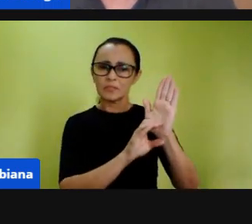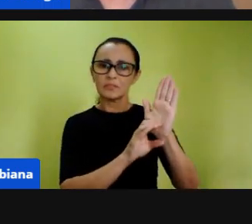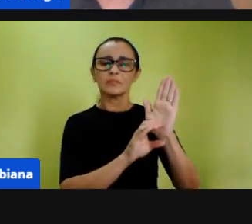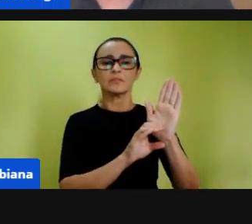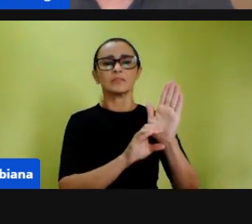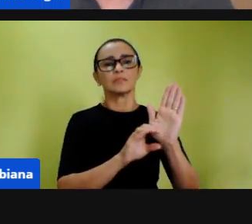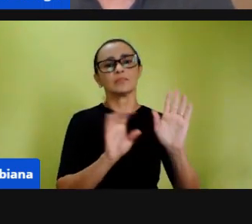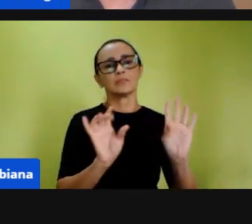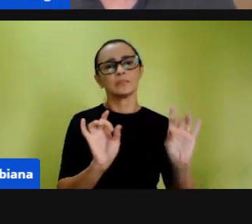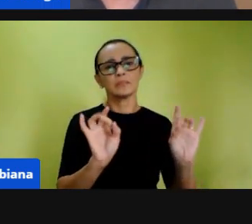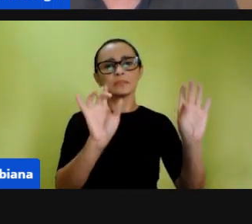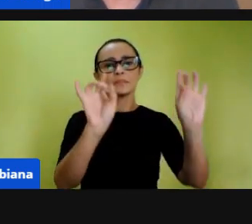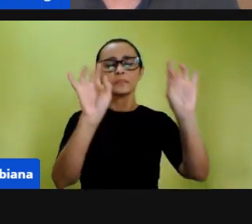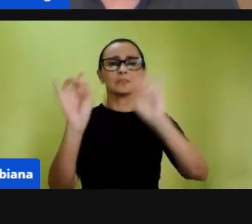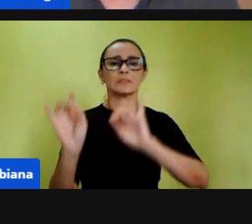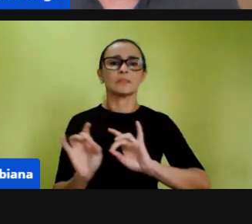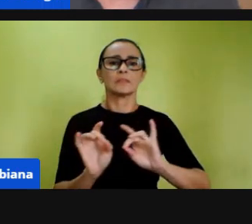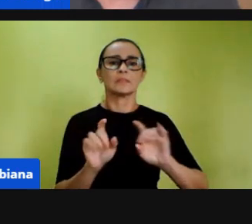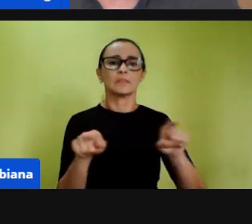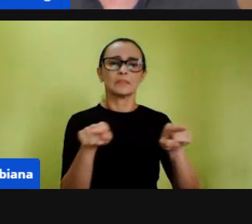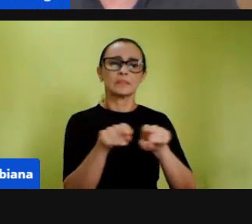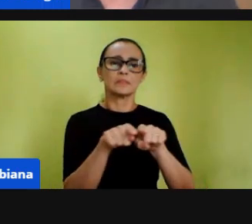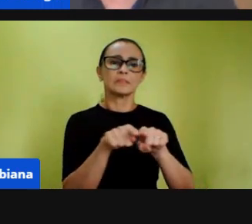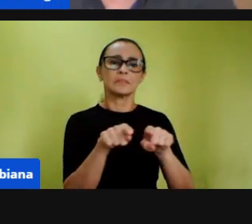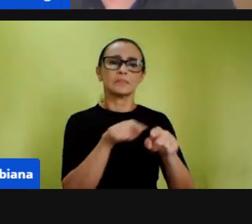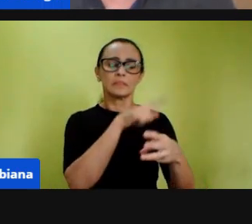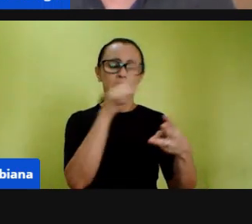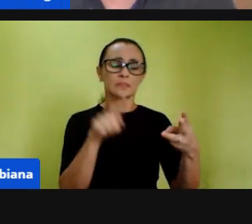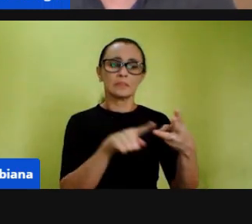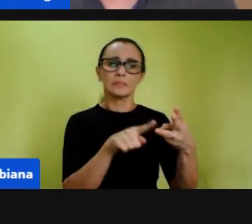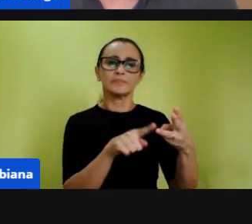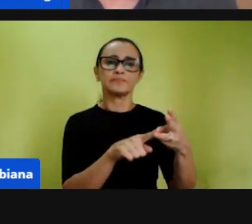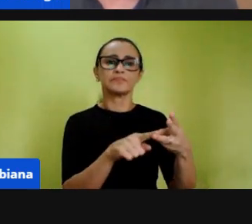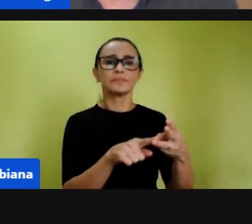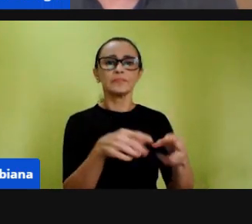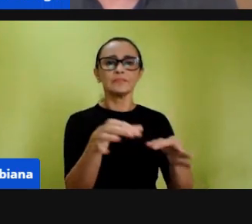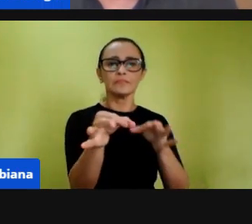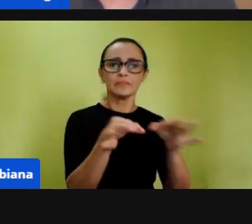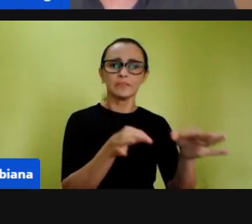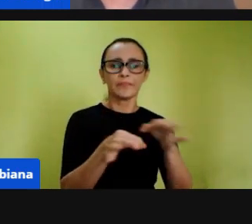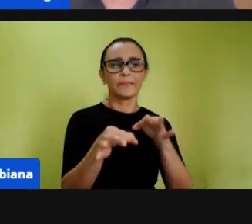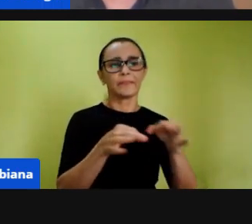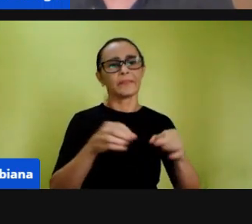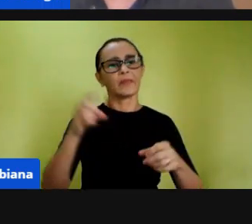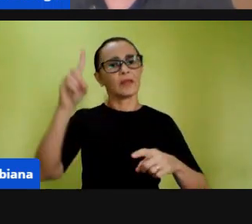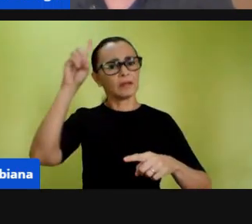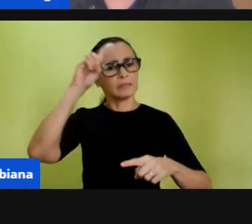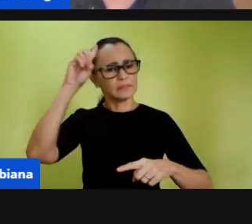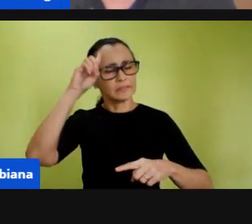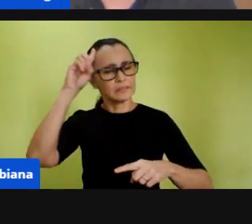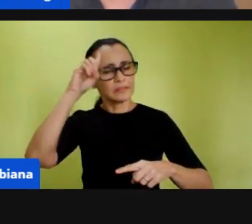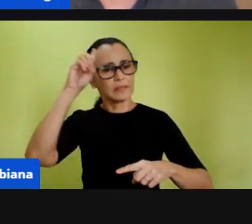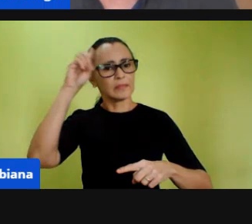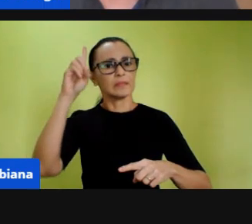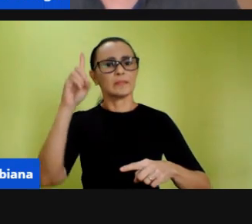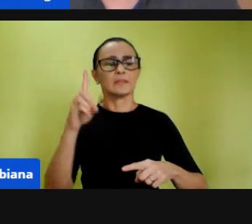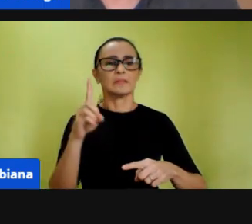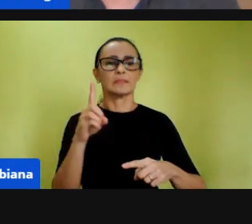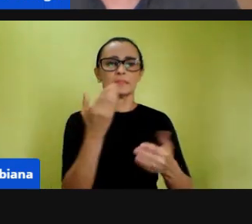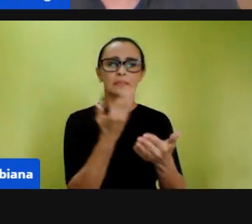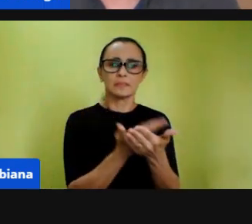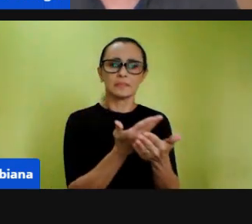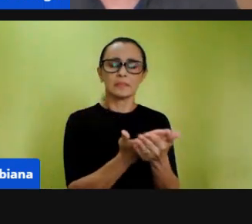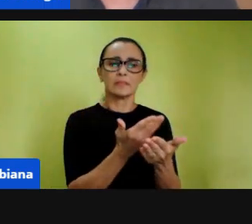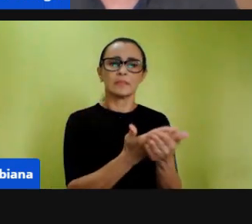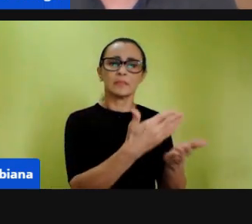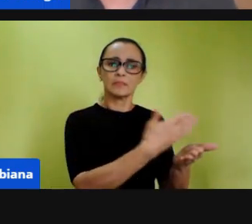essenciais. Em terceiro lugar, temos que pensar numa organização diária dessa aula, com começo, meio e fim claro,